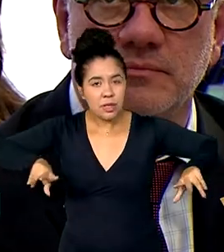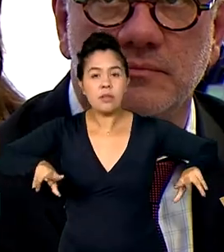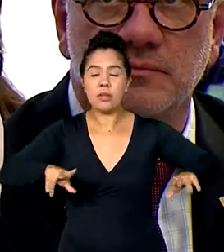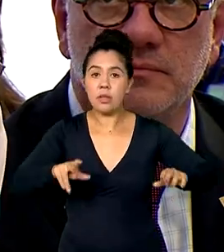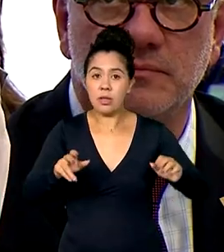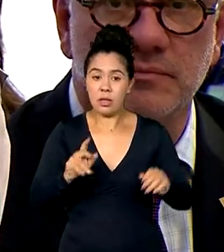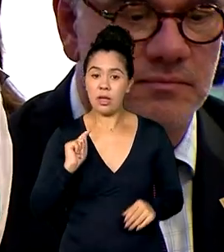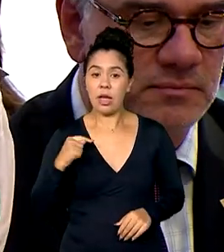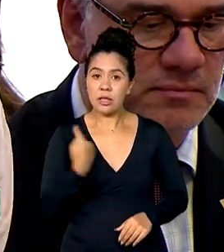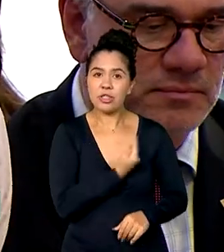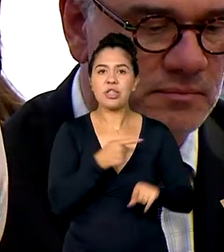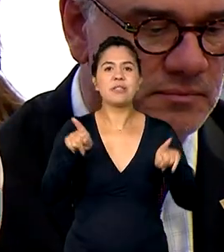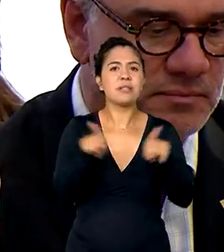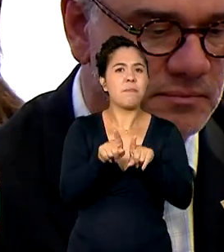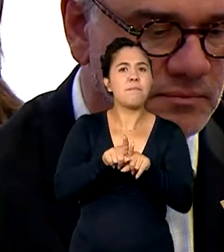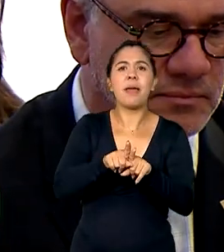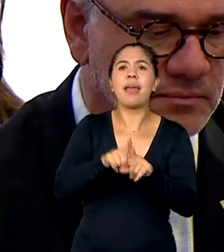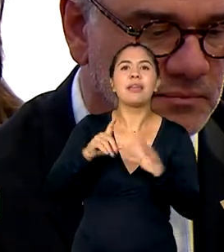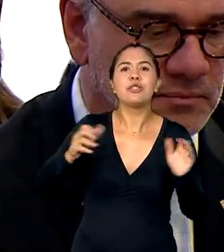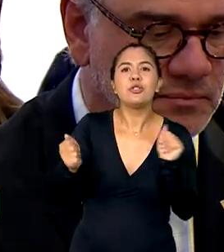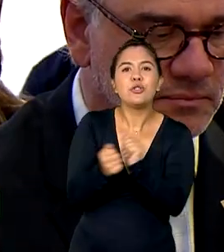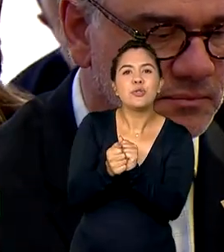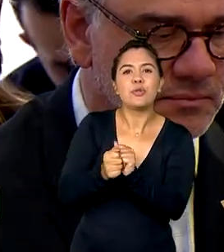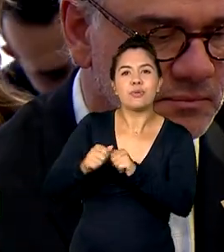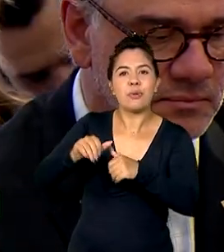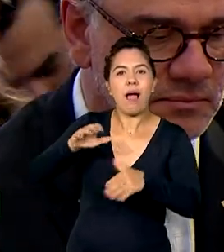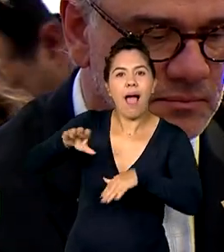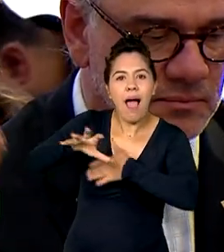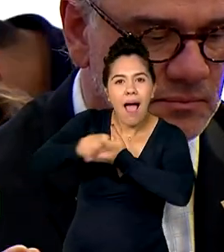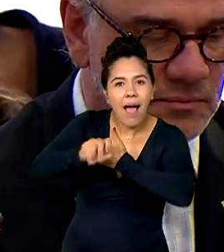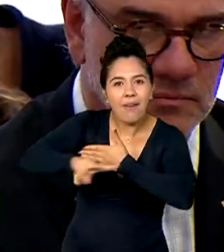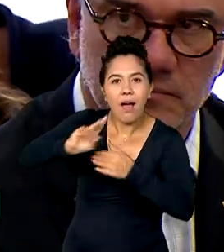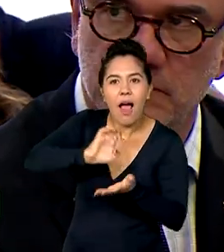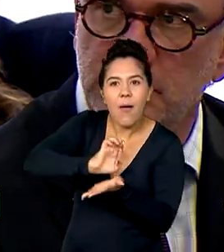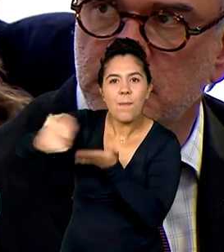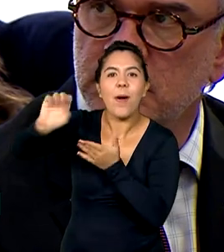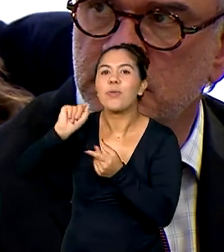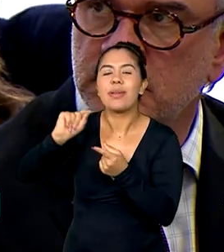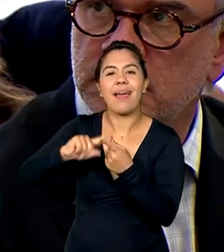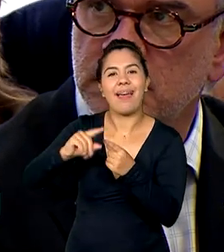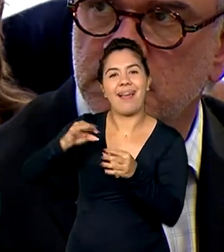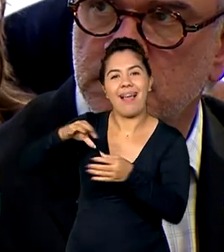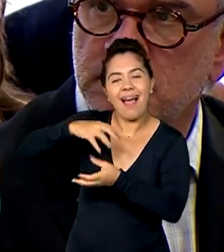a gente leva o café, a gente leva a indústria têxtil, a gente leva